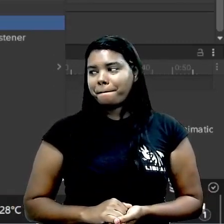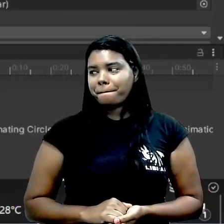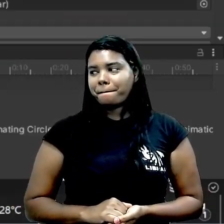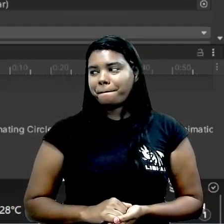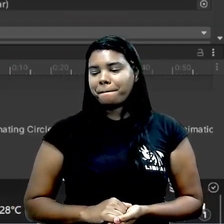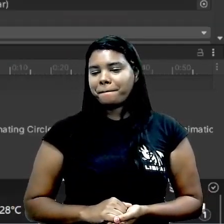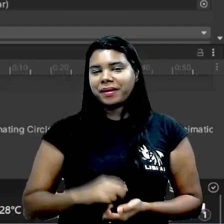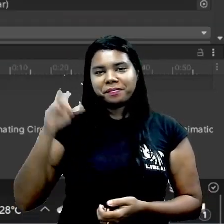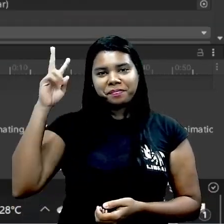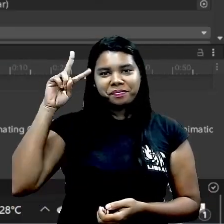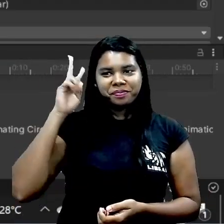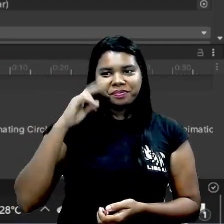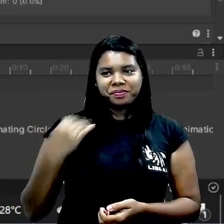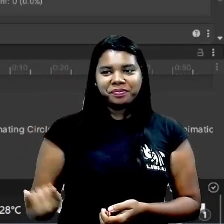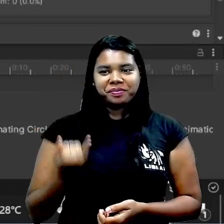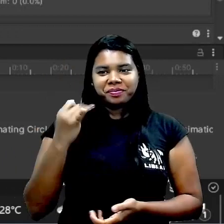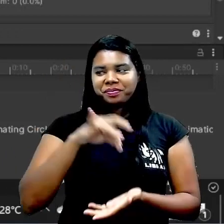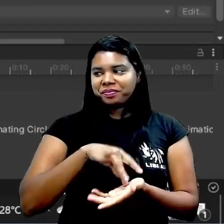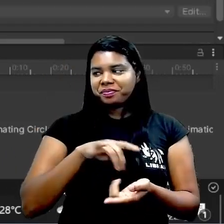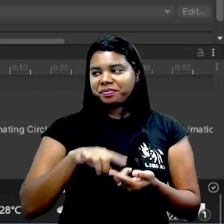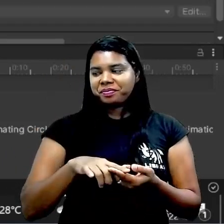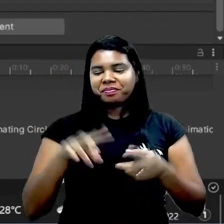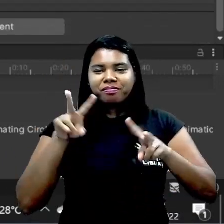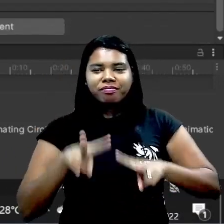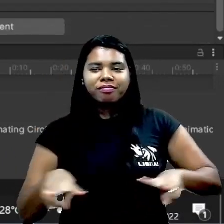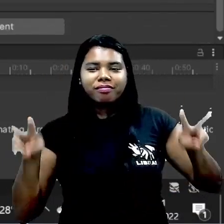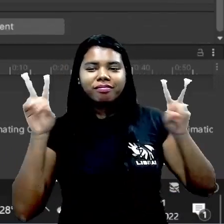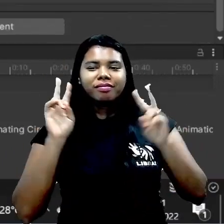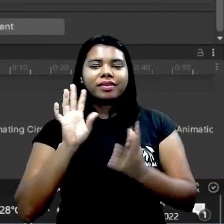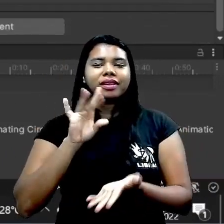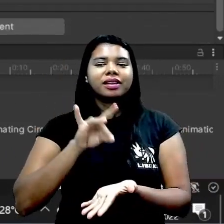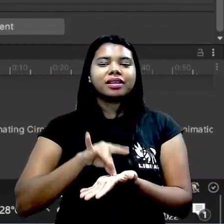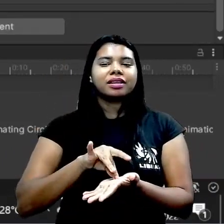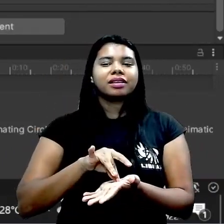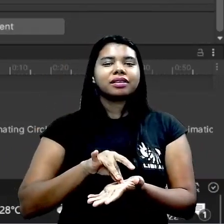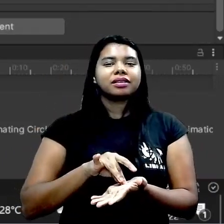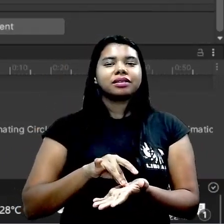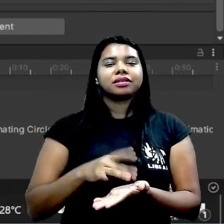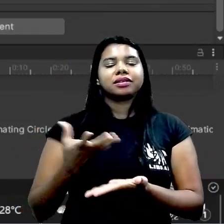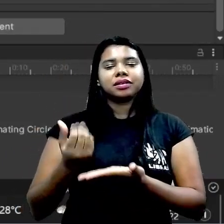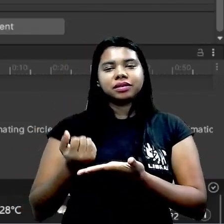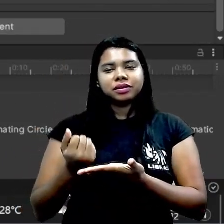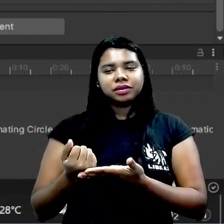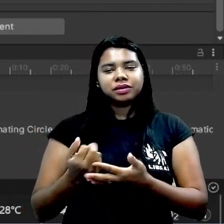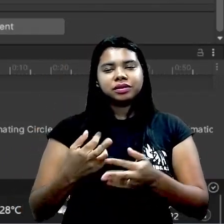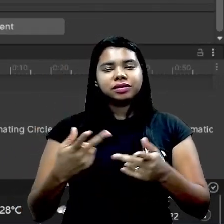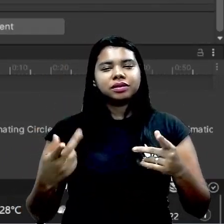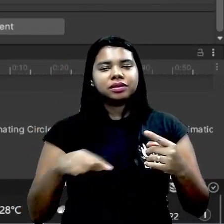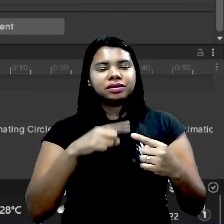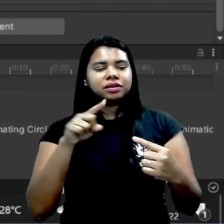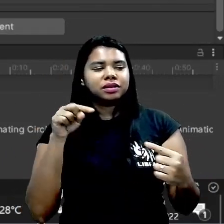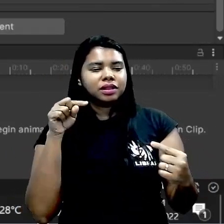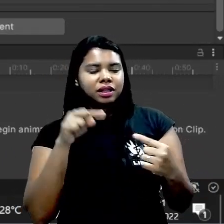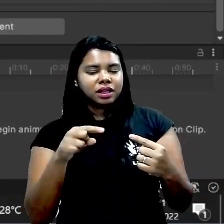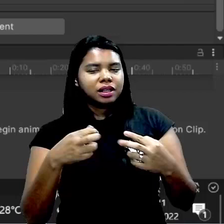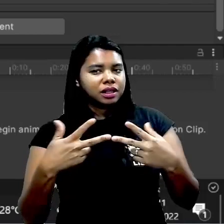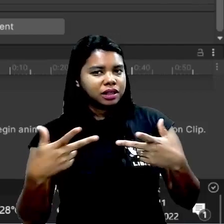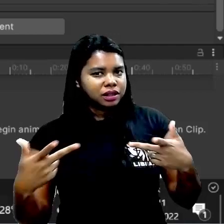Só lembrando, pai, a importância aí do pessoal rever os conceitos de programação orientada a objeto, né?